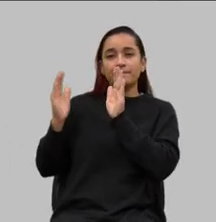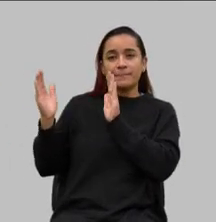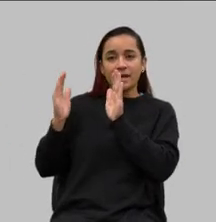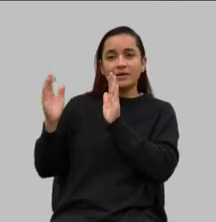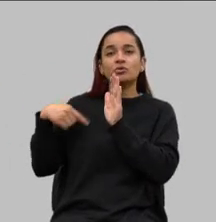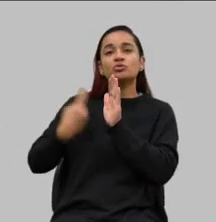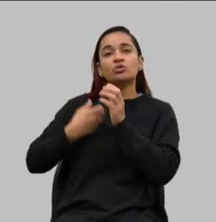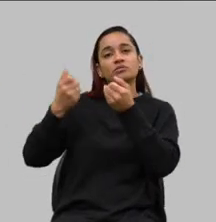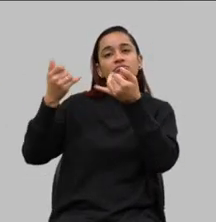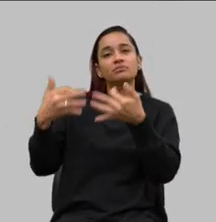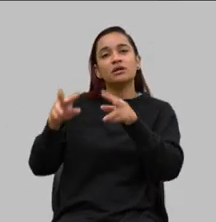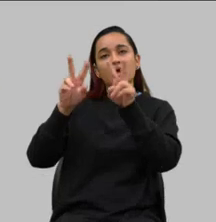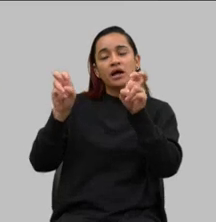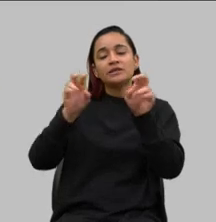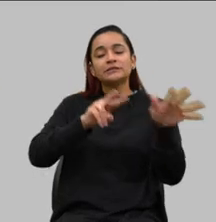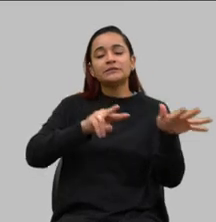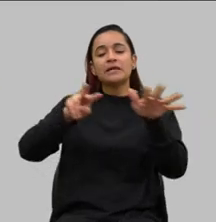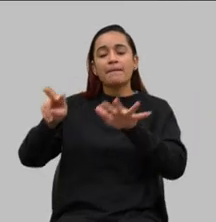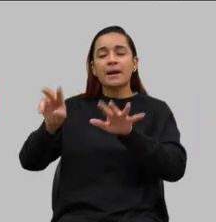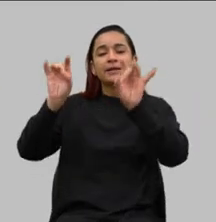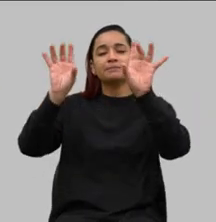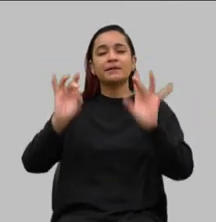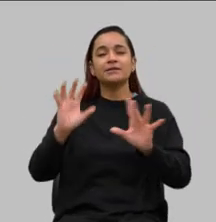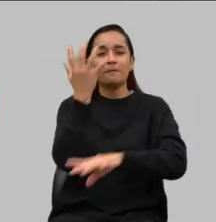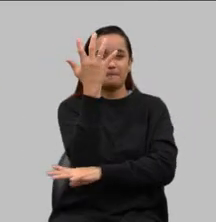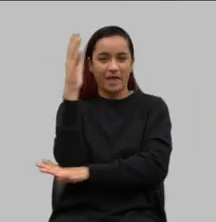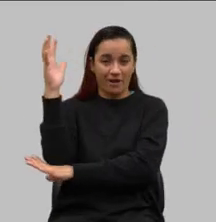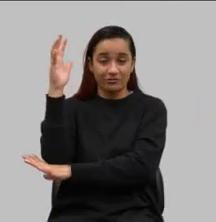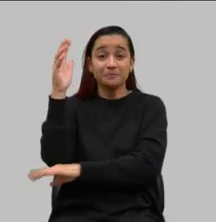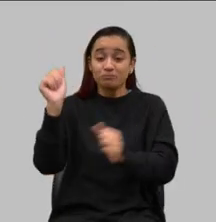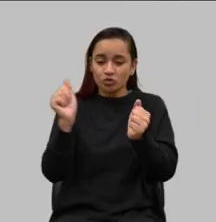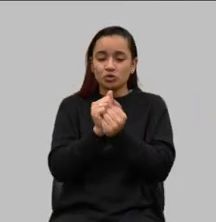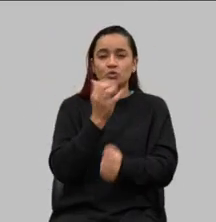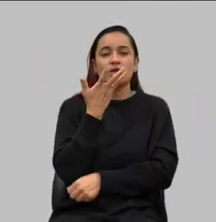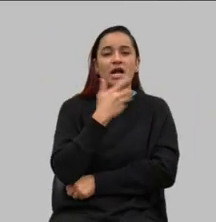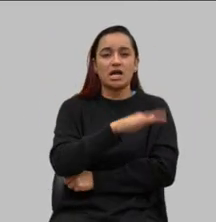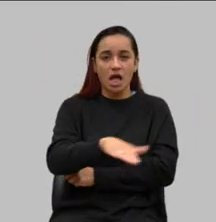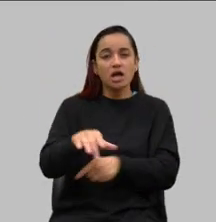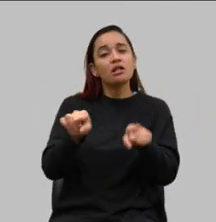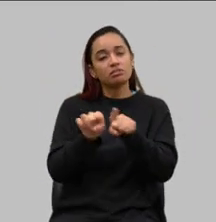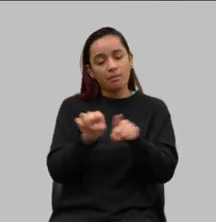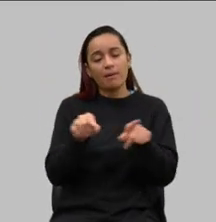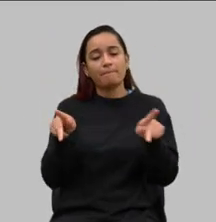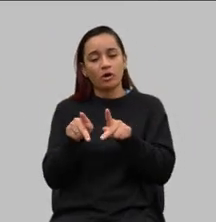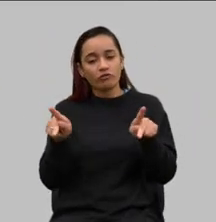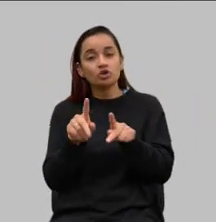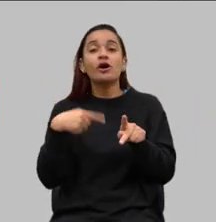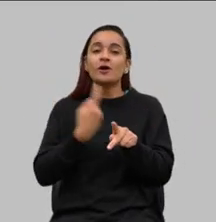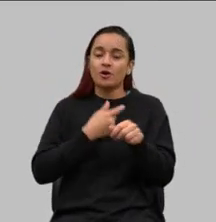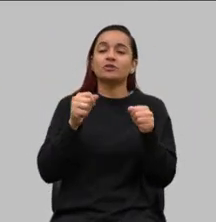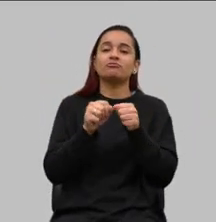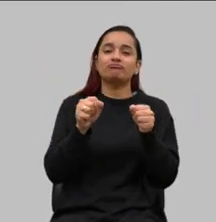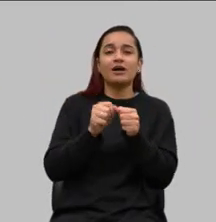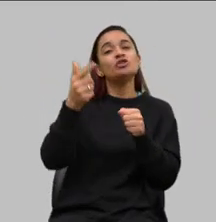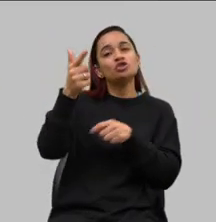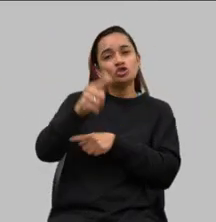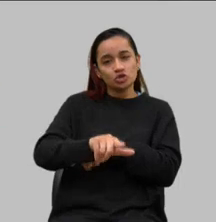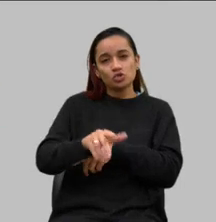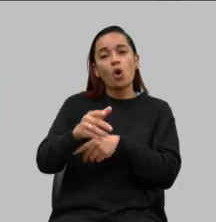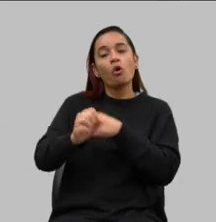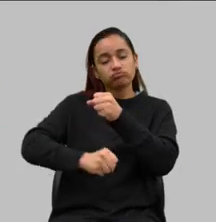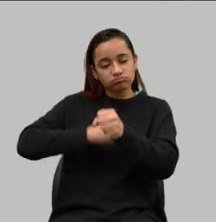árvore junto com essas crianças professores e a gente vai eh repetir essa ação